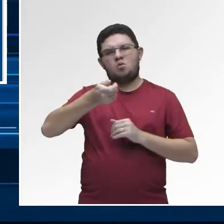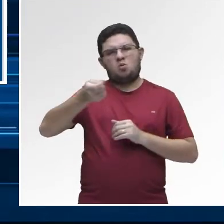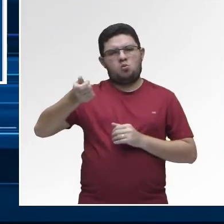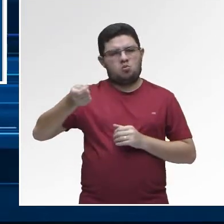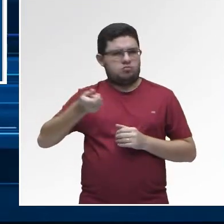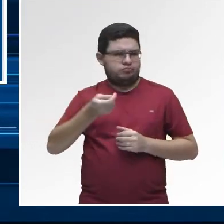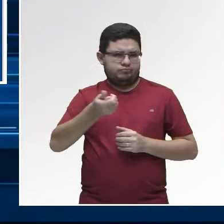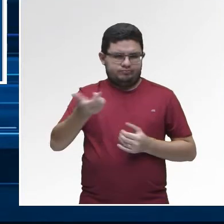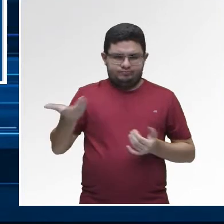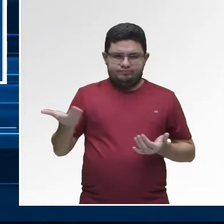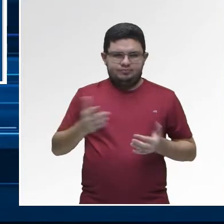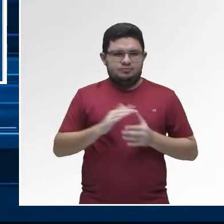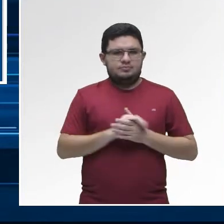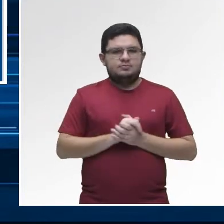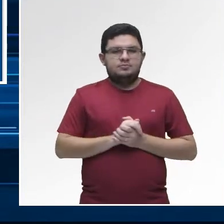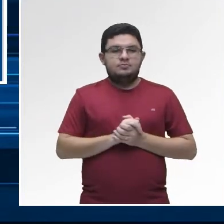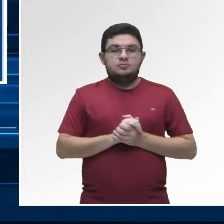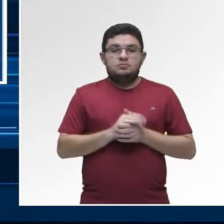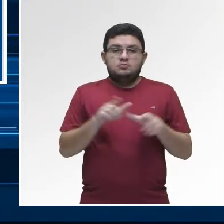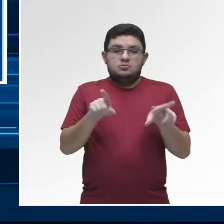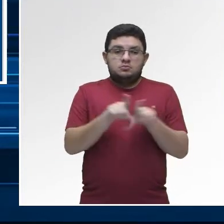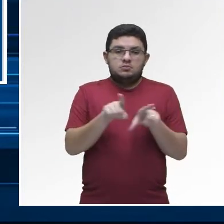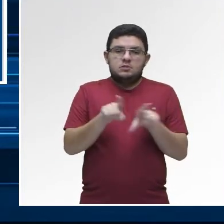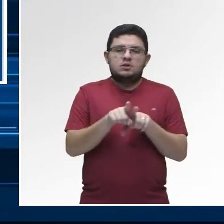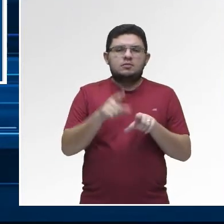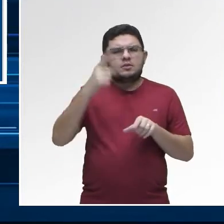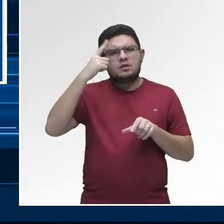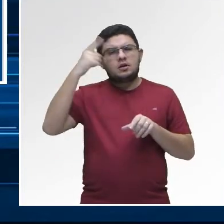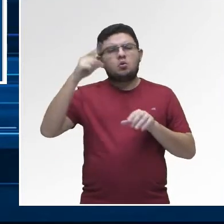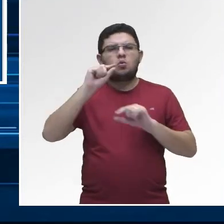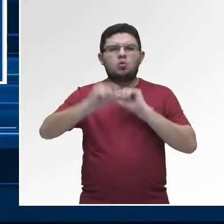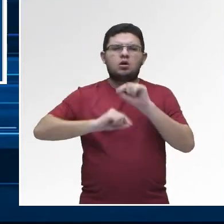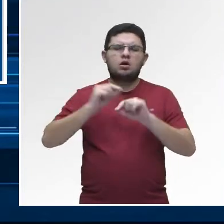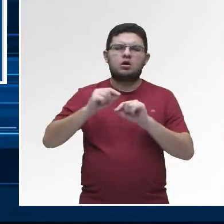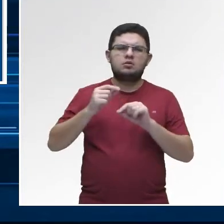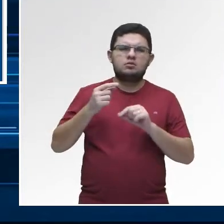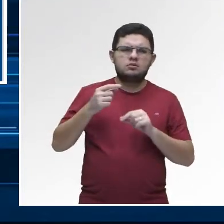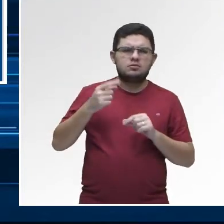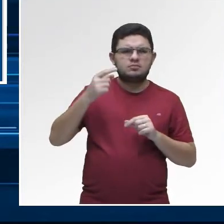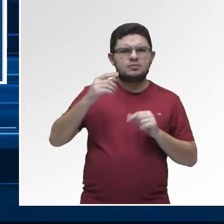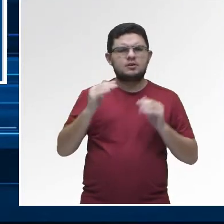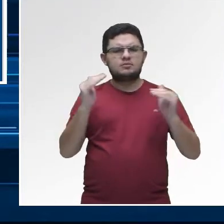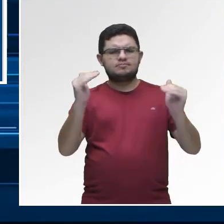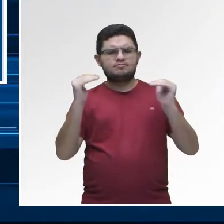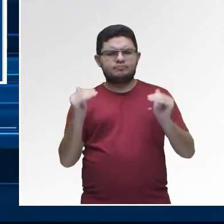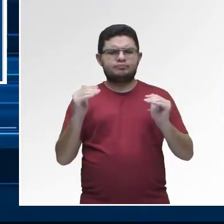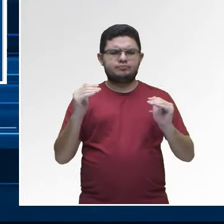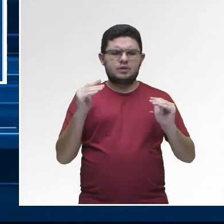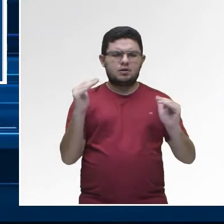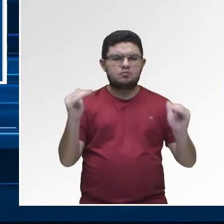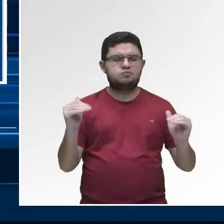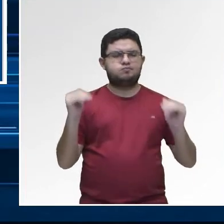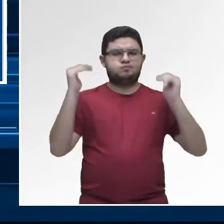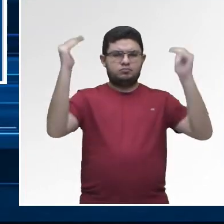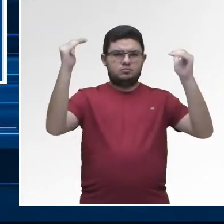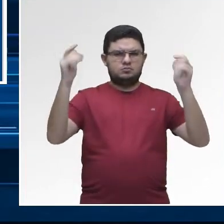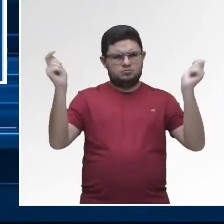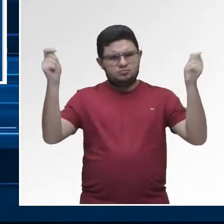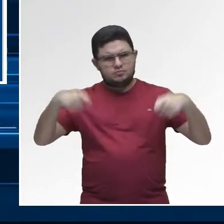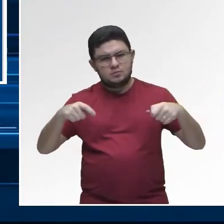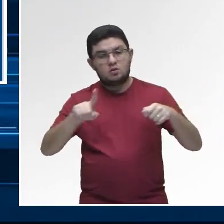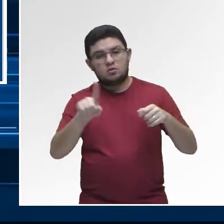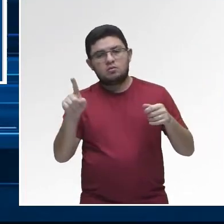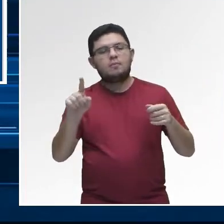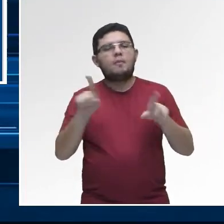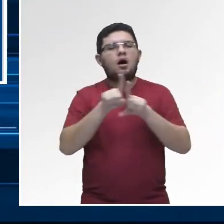difícil. Não existia mobilidade, professor? As pessoas não podiam sair de um estamento para outro? Podiam, porém, era muito